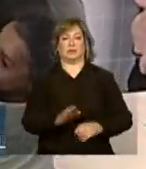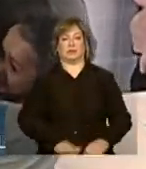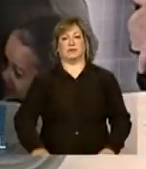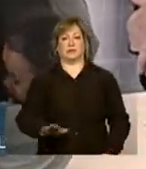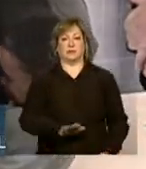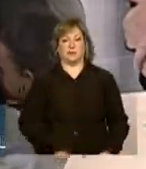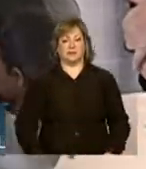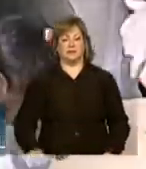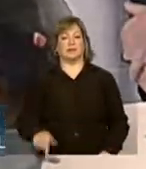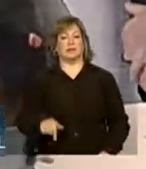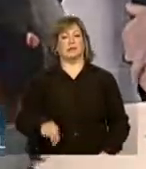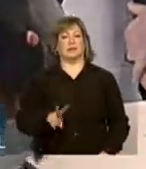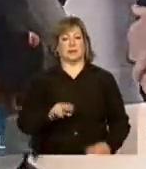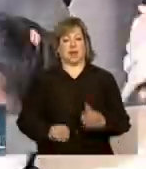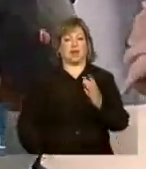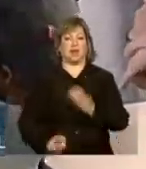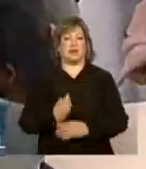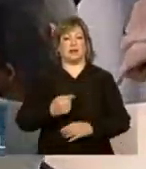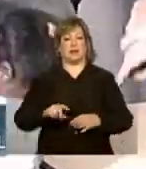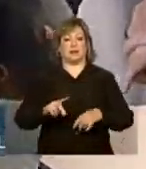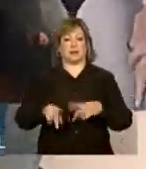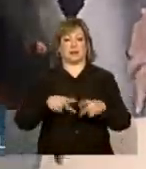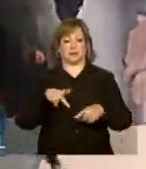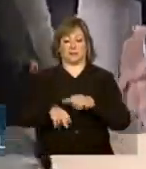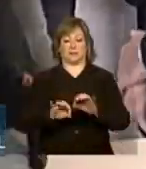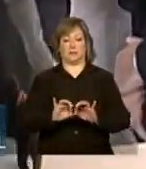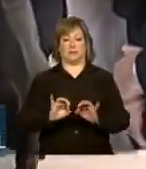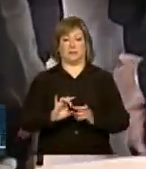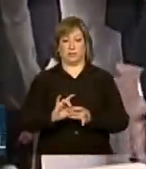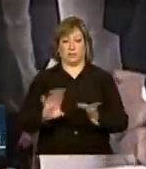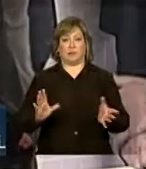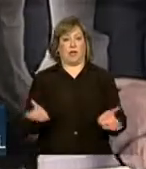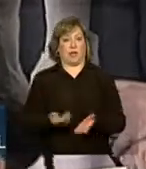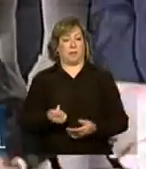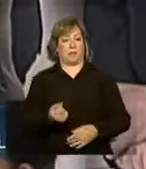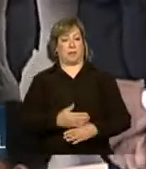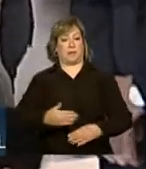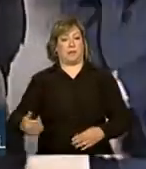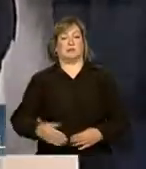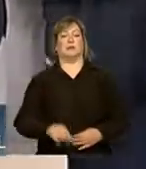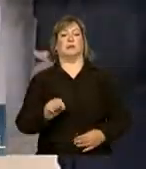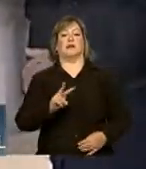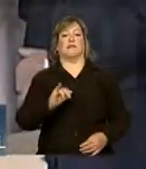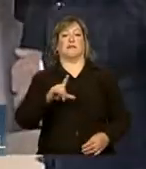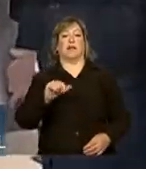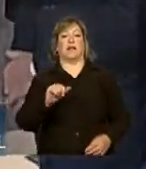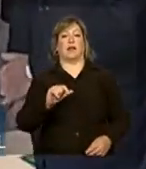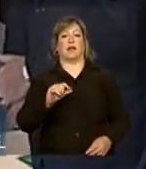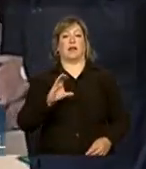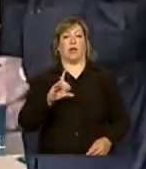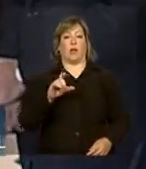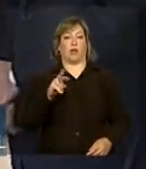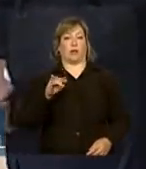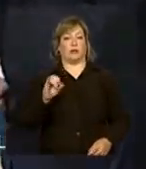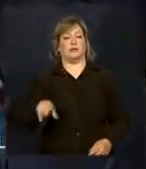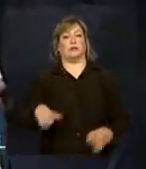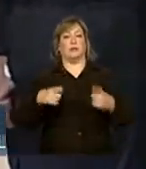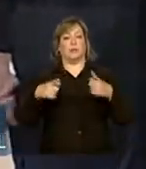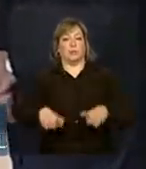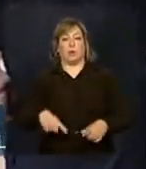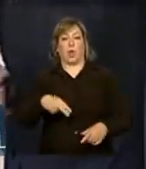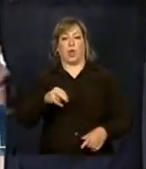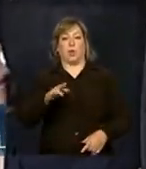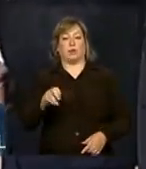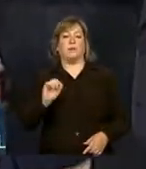infantil, que vai ser inaugurada logo mais. É a UMEI Vila Clóris, localizada na